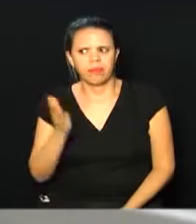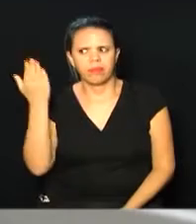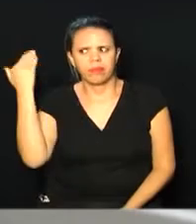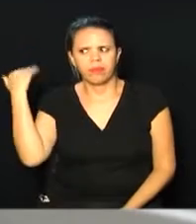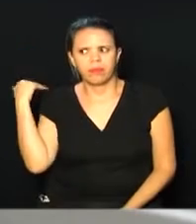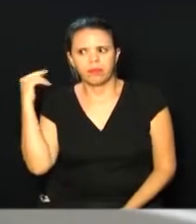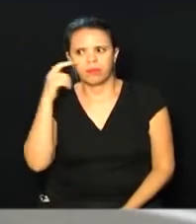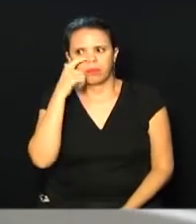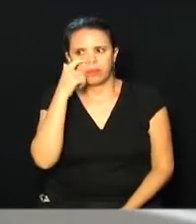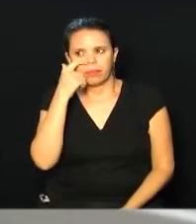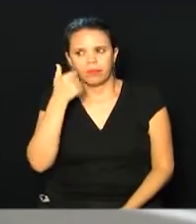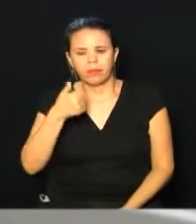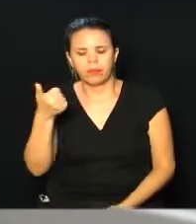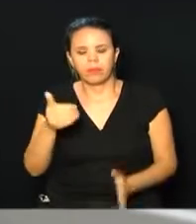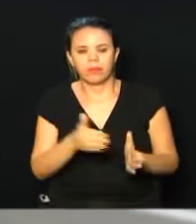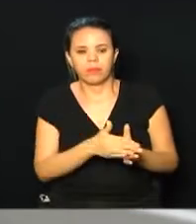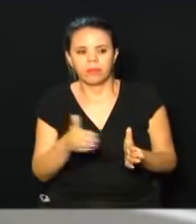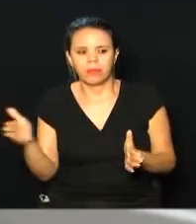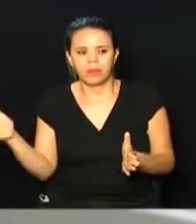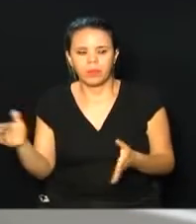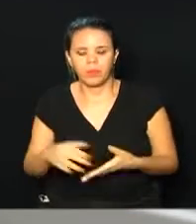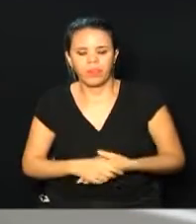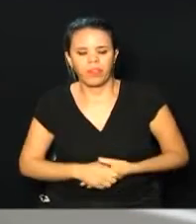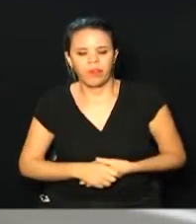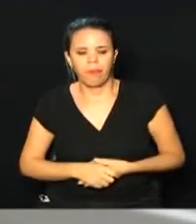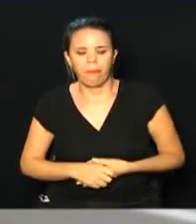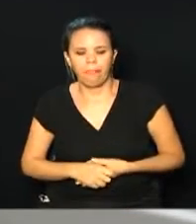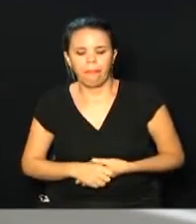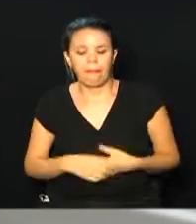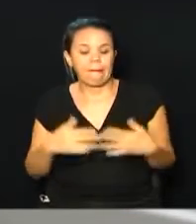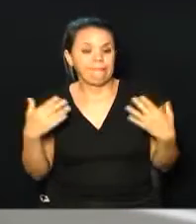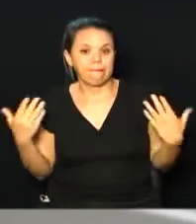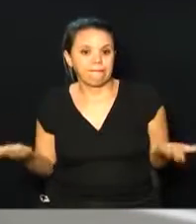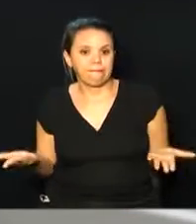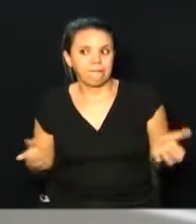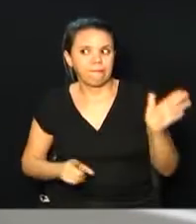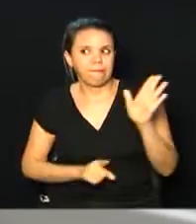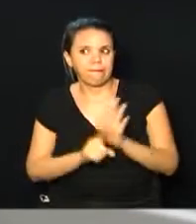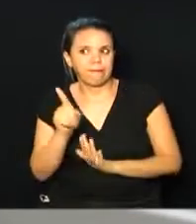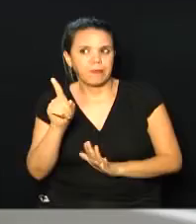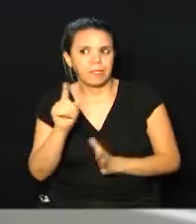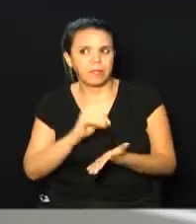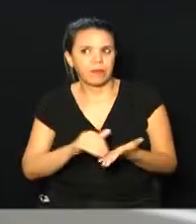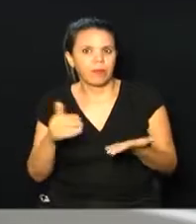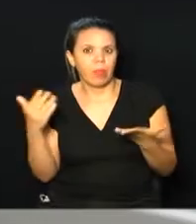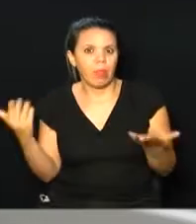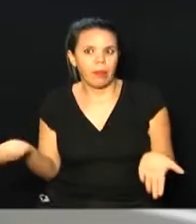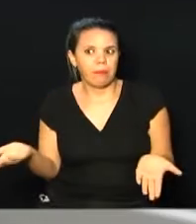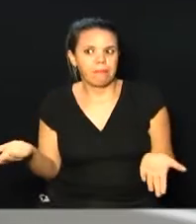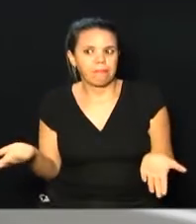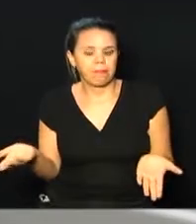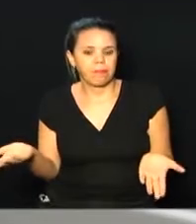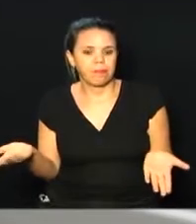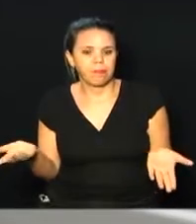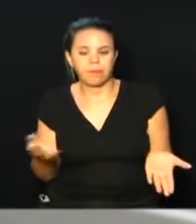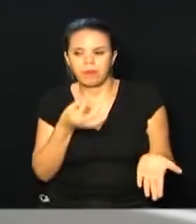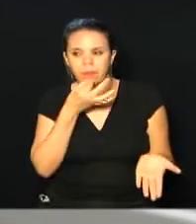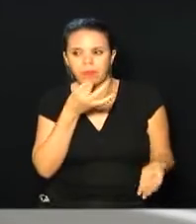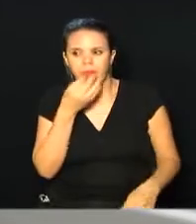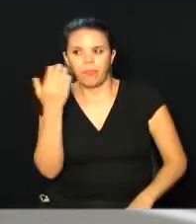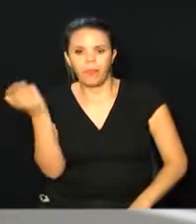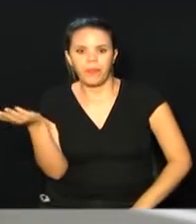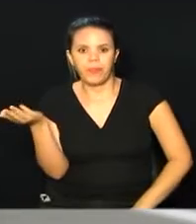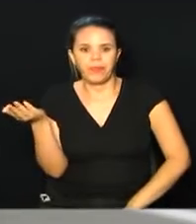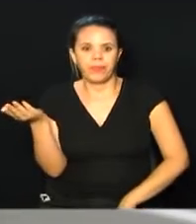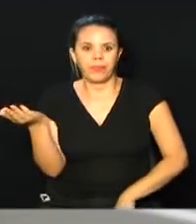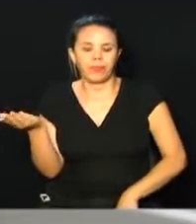uma pincelada no primeiro bloco, né? E aí eu pergunto, secretário, do ponto de vista,